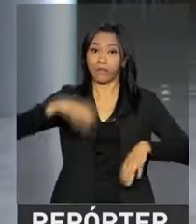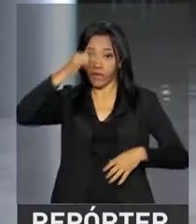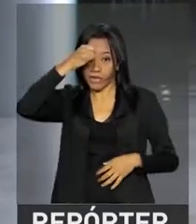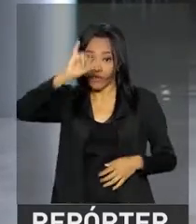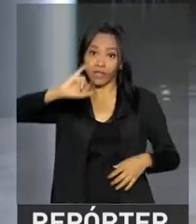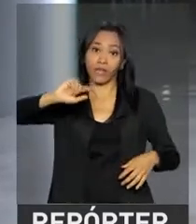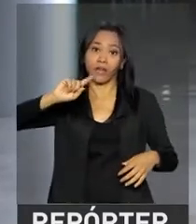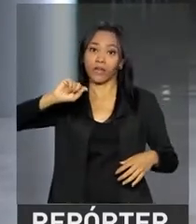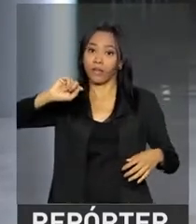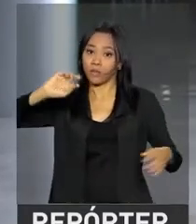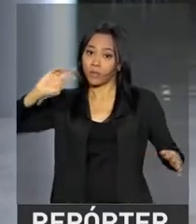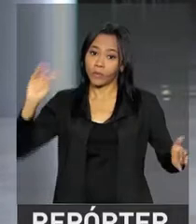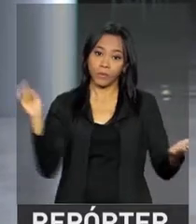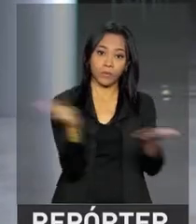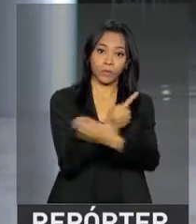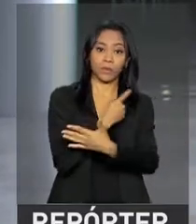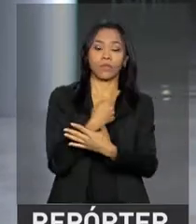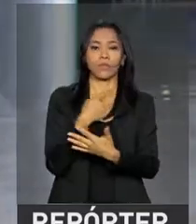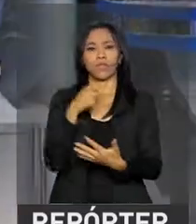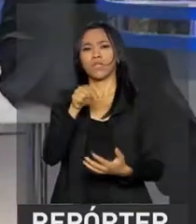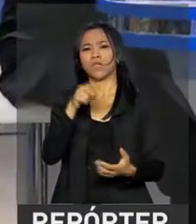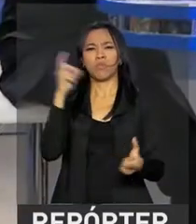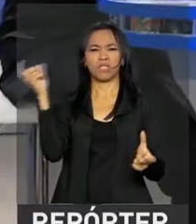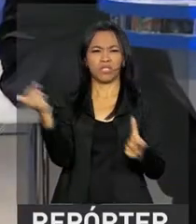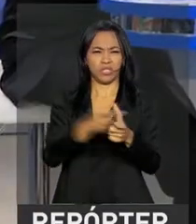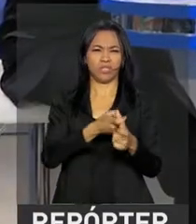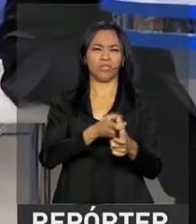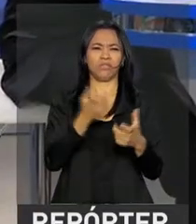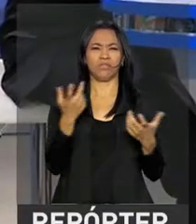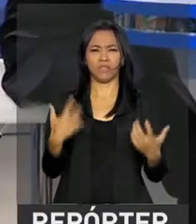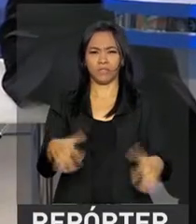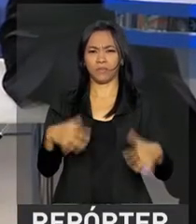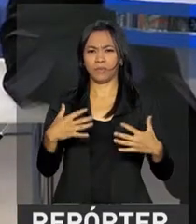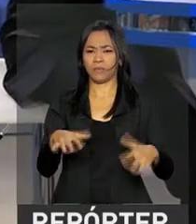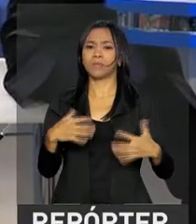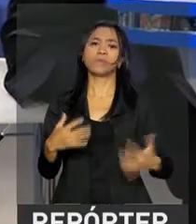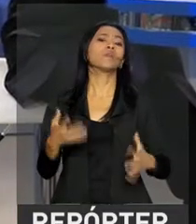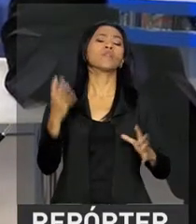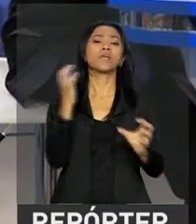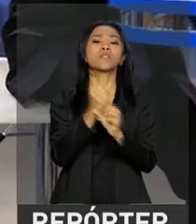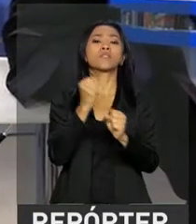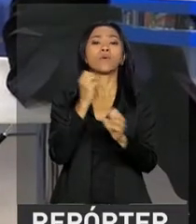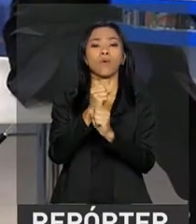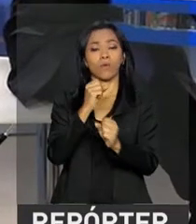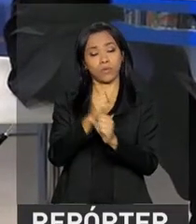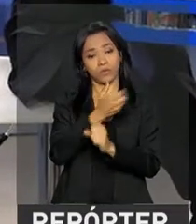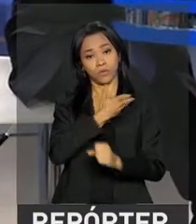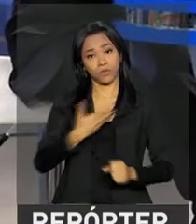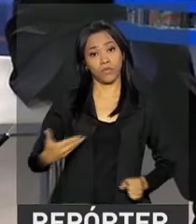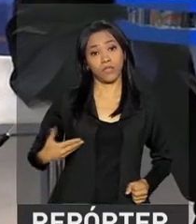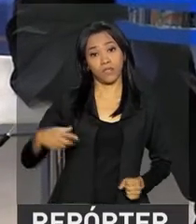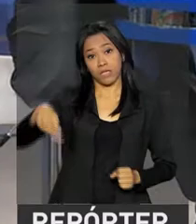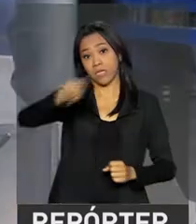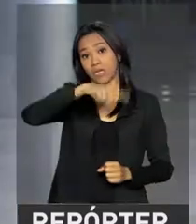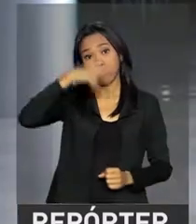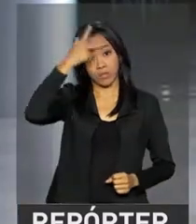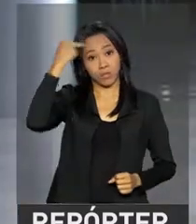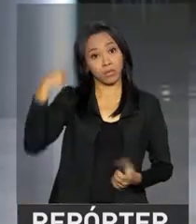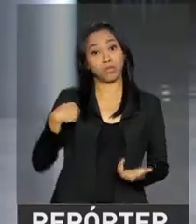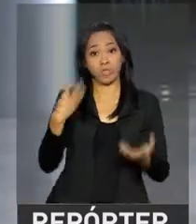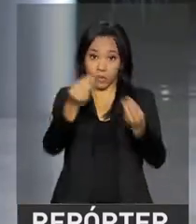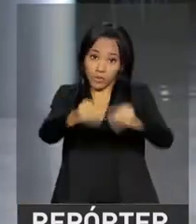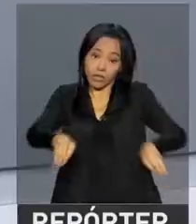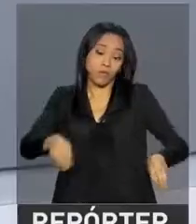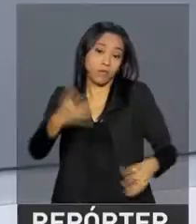e um rombo nas contas públicas e deixar as pessoas sem receber os salários e benefícios carol é com você